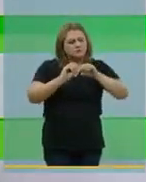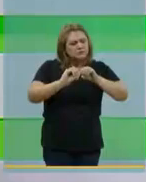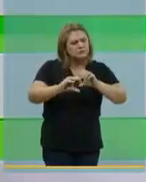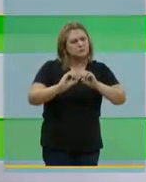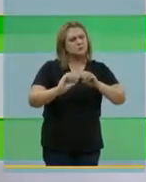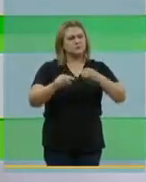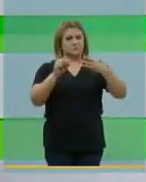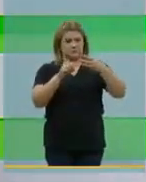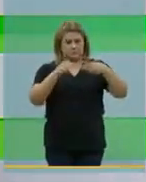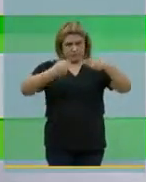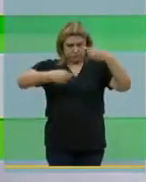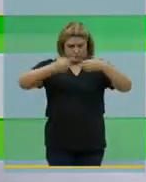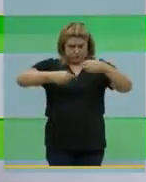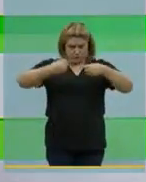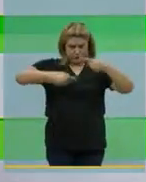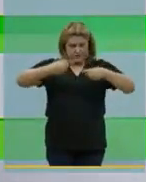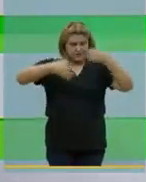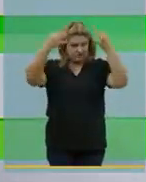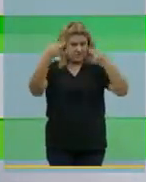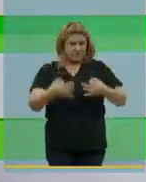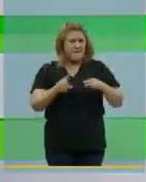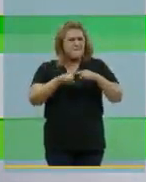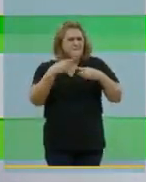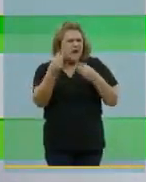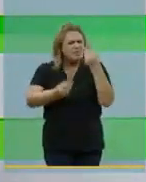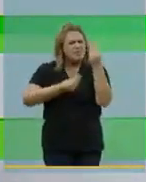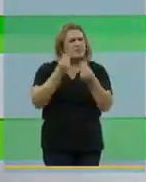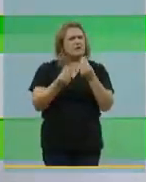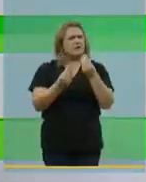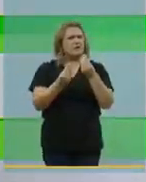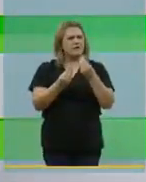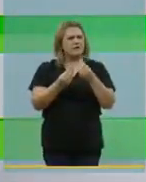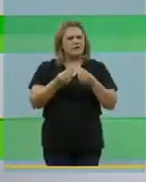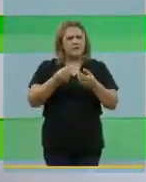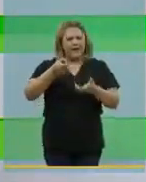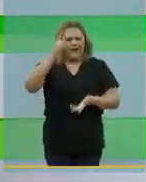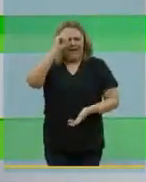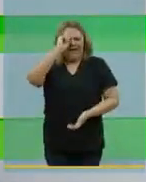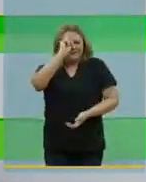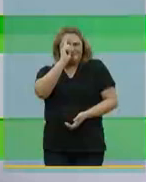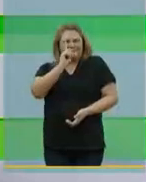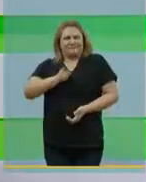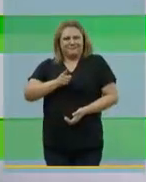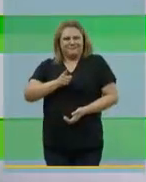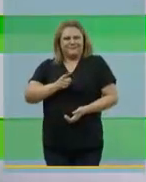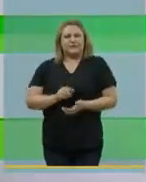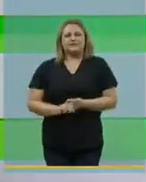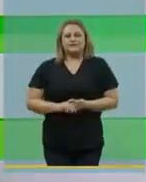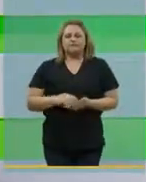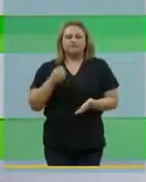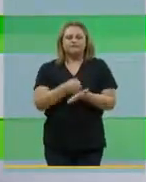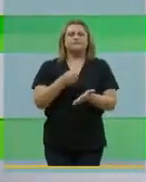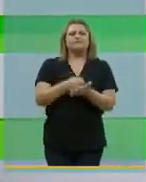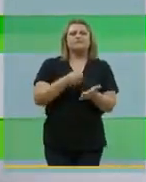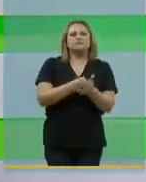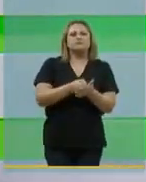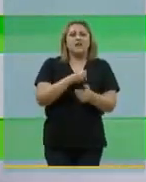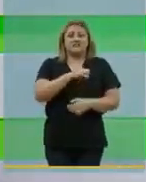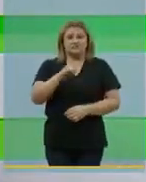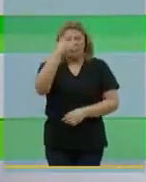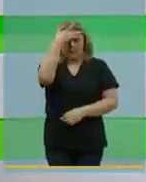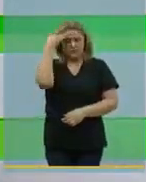entanto é preciso restabelecer a autoridade quando a autoridade não se impõe à marginalidade se sobrepõe e